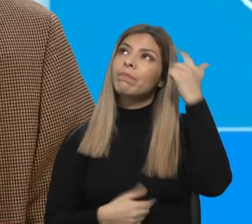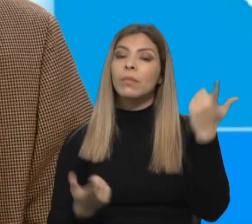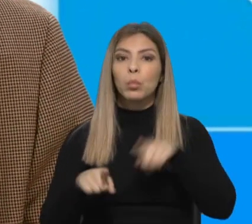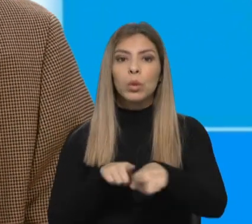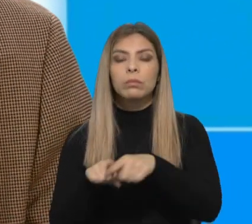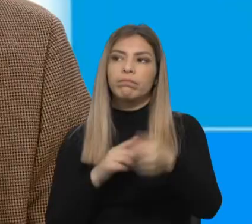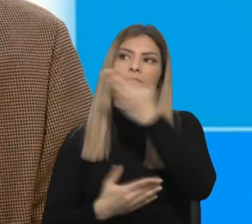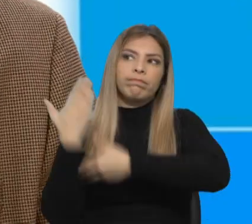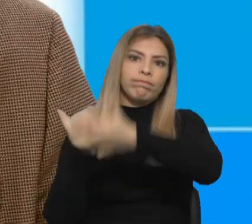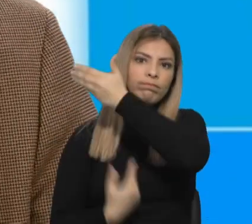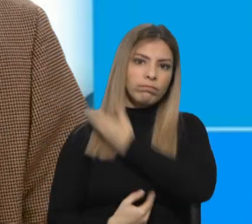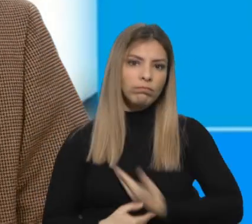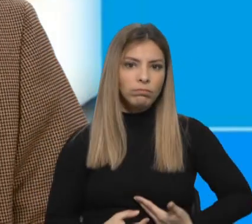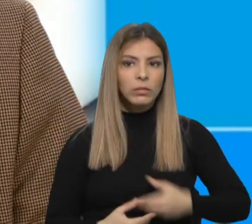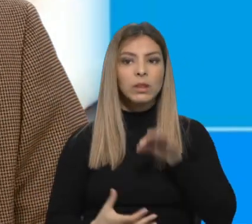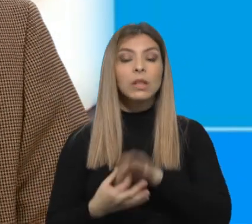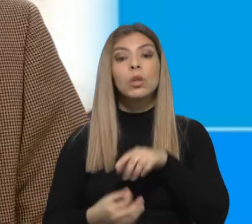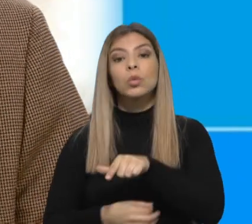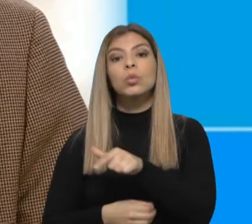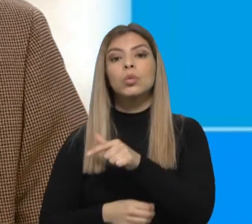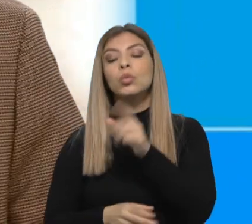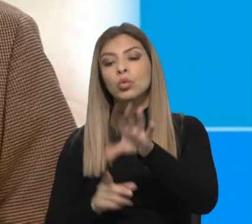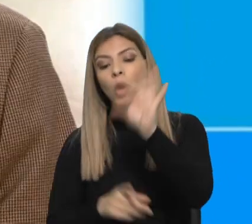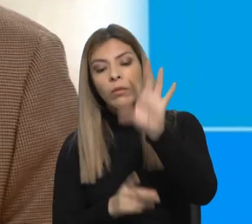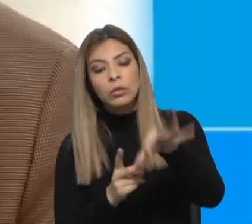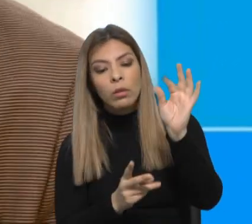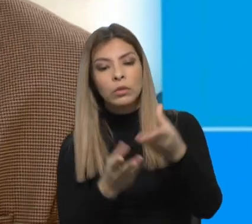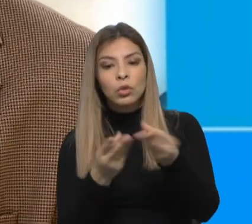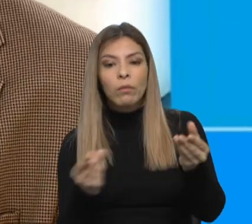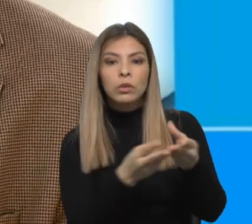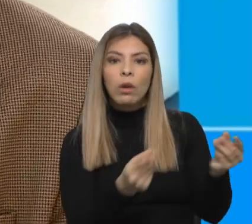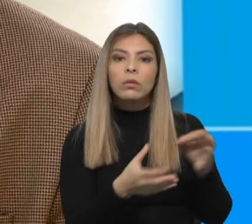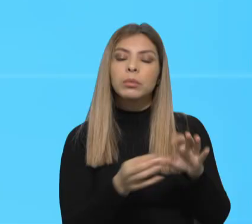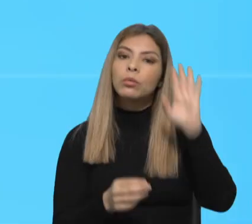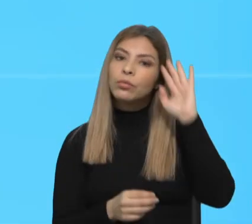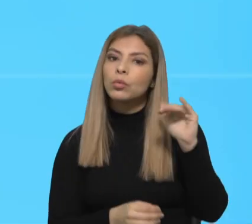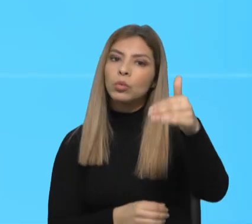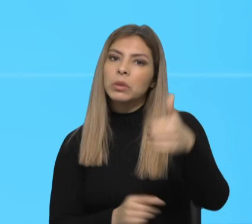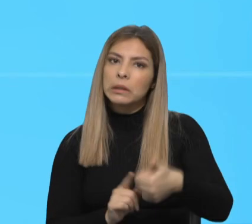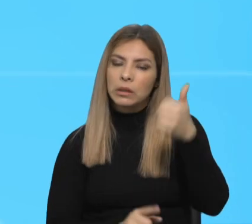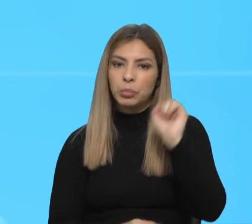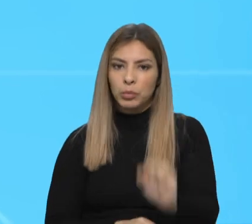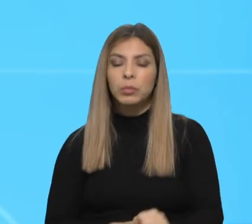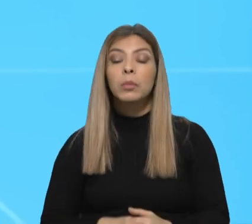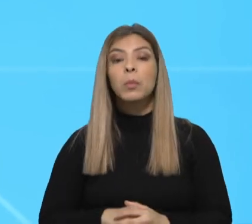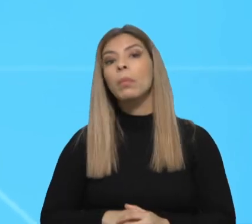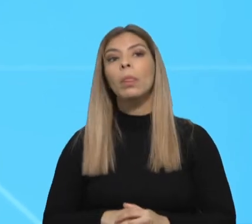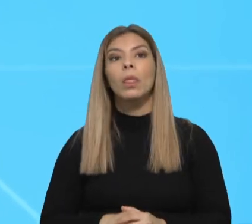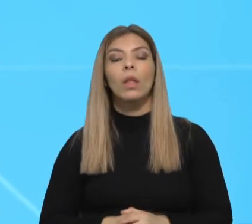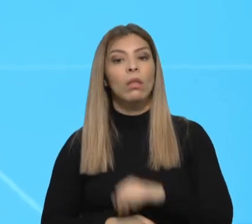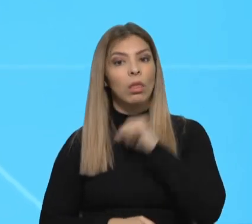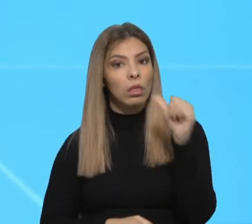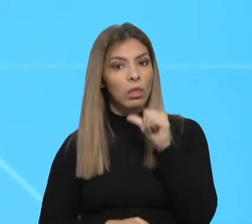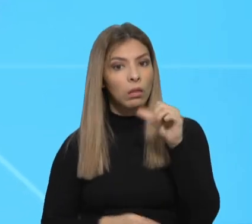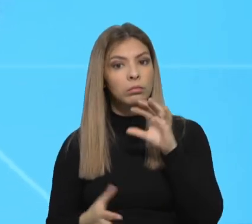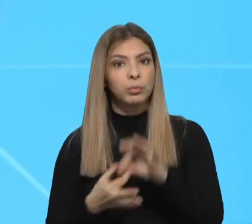retirar ilações de soluções que foram apresentadas para encarar os desafios do futuro. Neste percurso da democracia do nosso país,